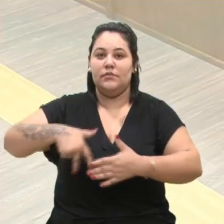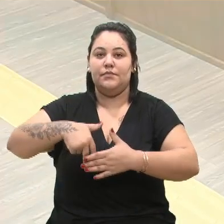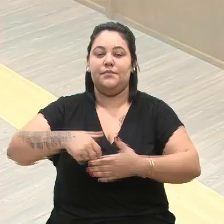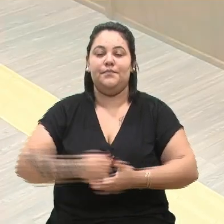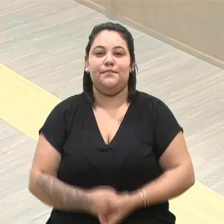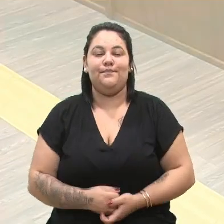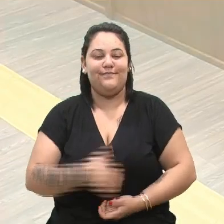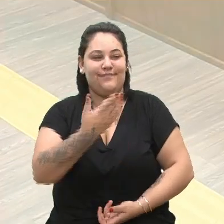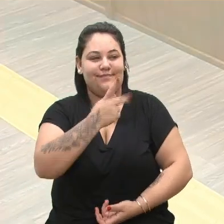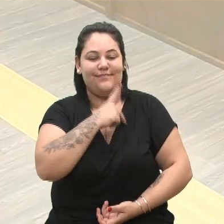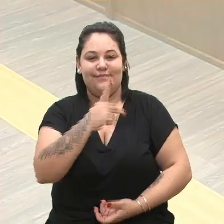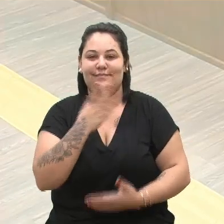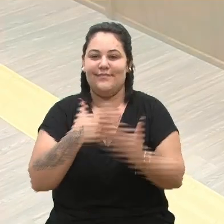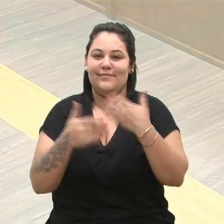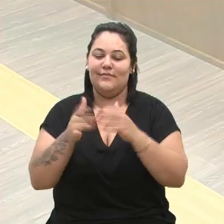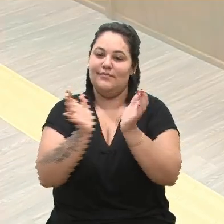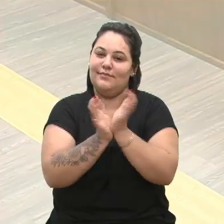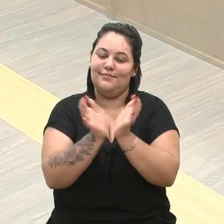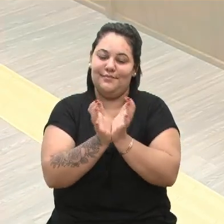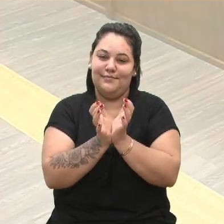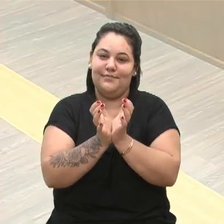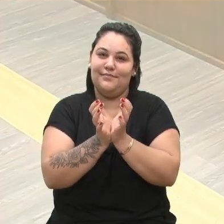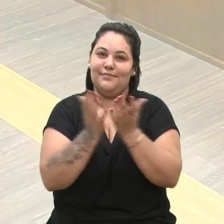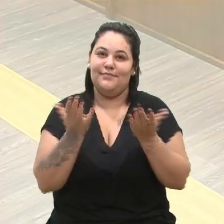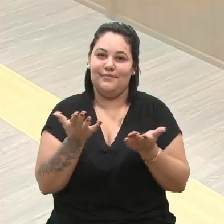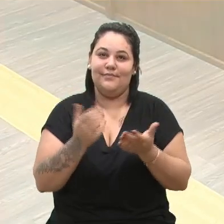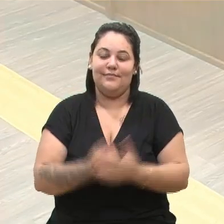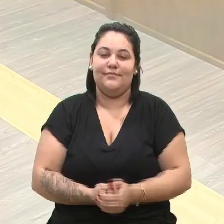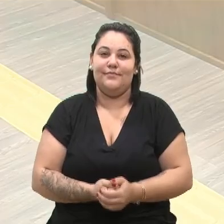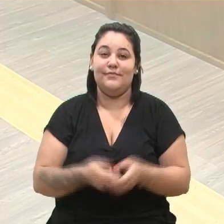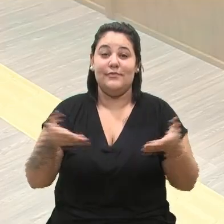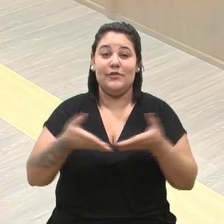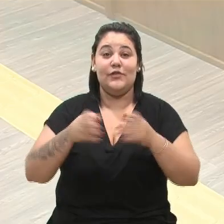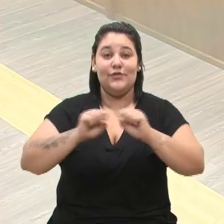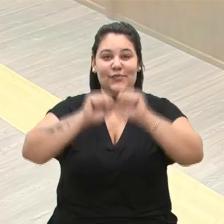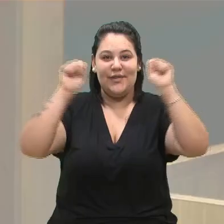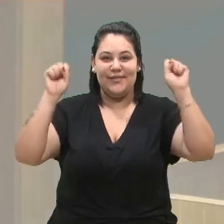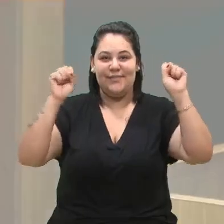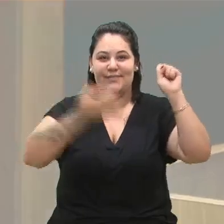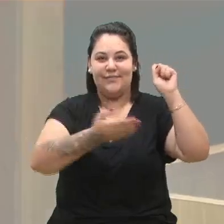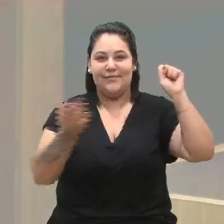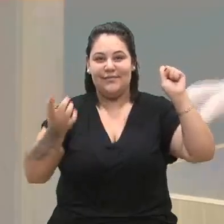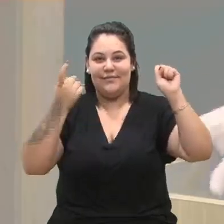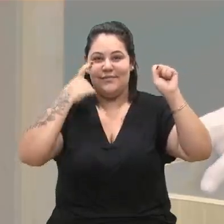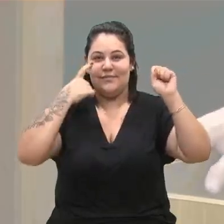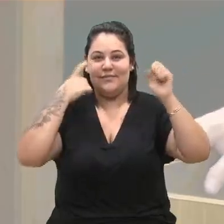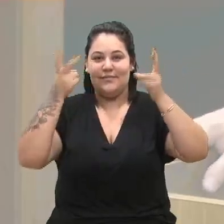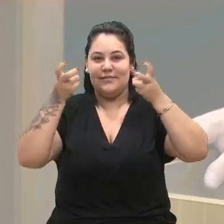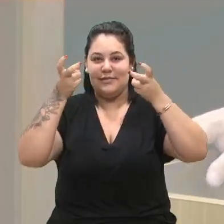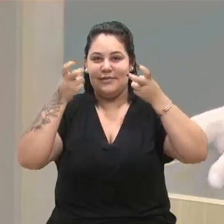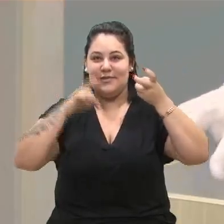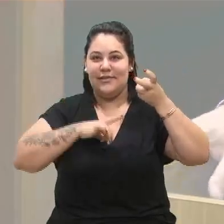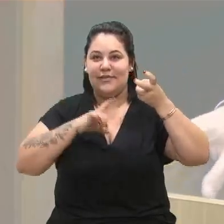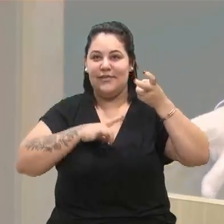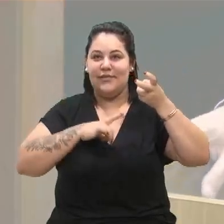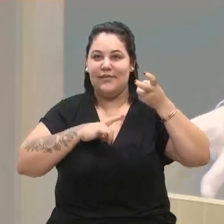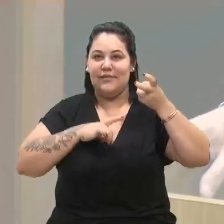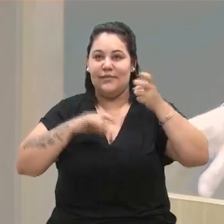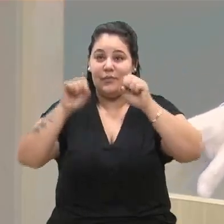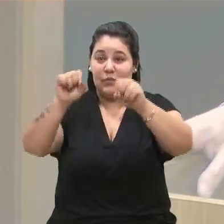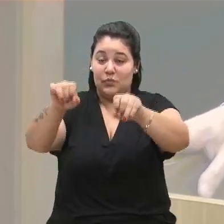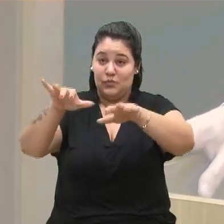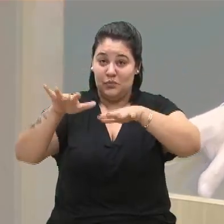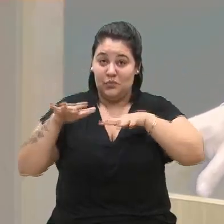Senhora presidente, caros colegas, hoje de manhã vocês puderam notar que chegou uma turma um pouco grande aqui dentro da